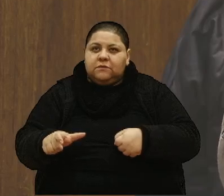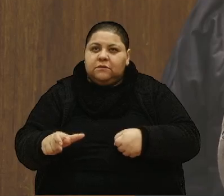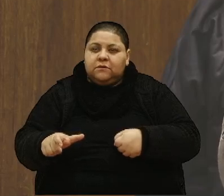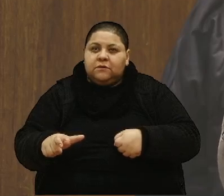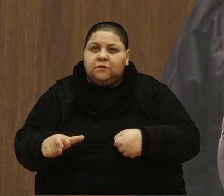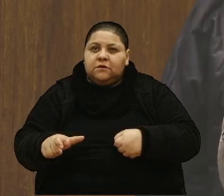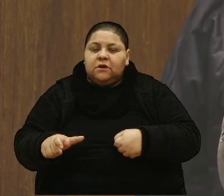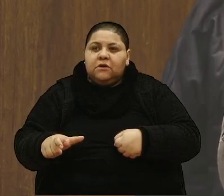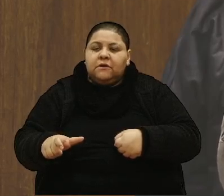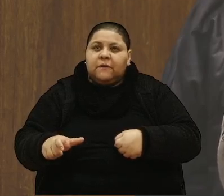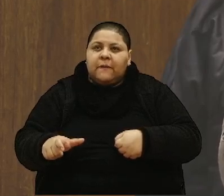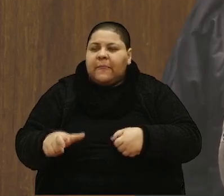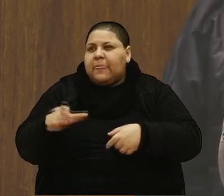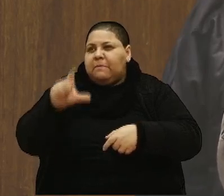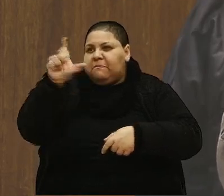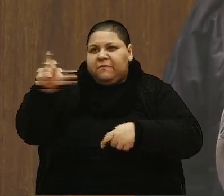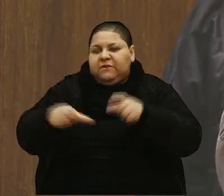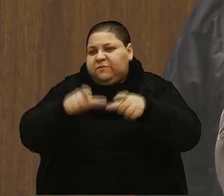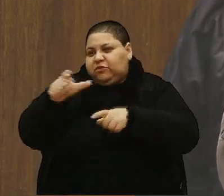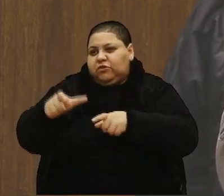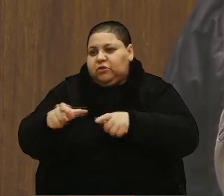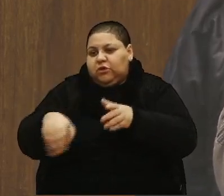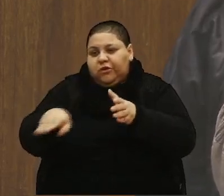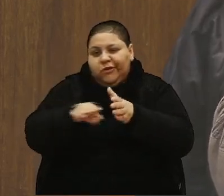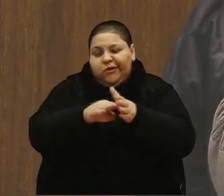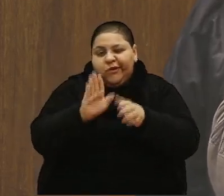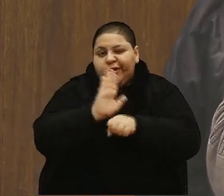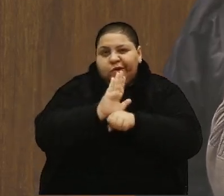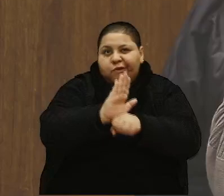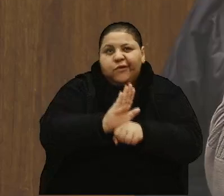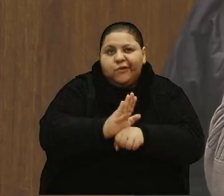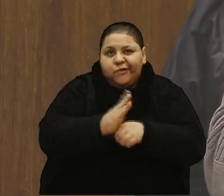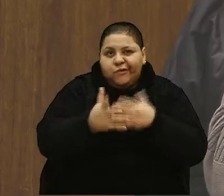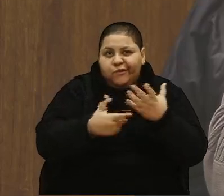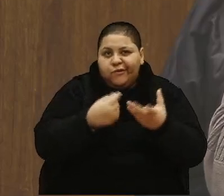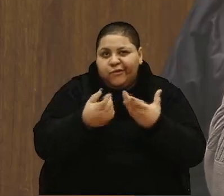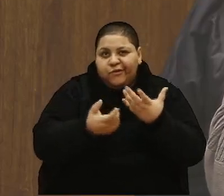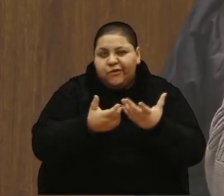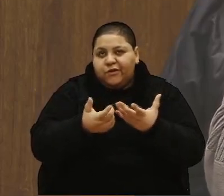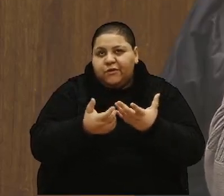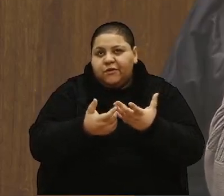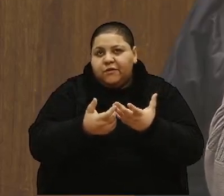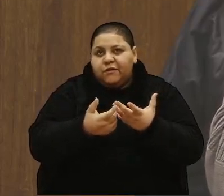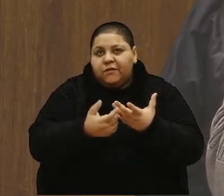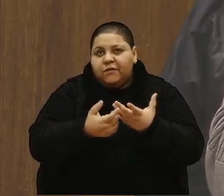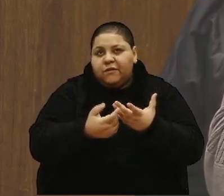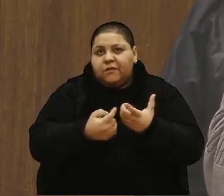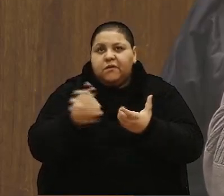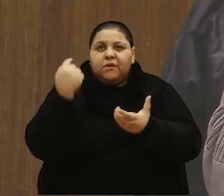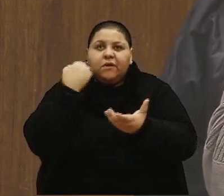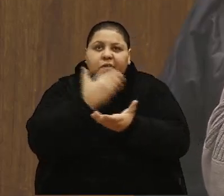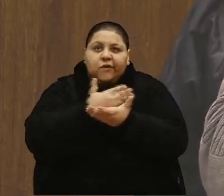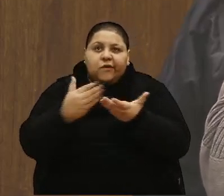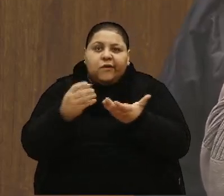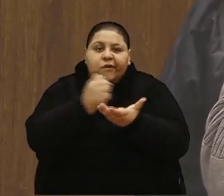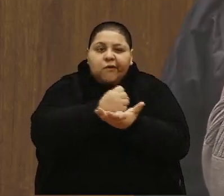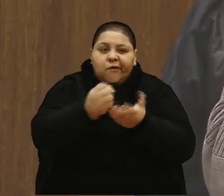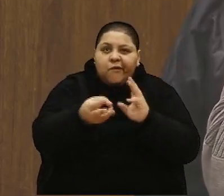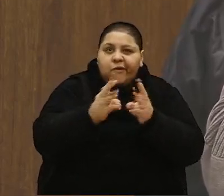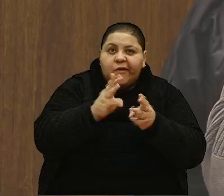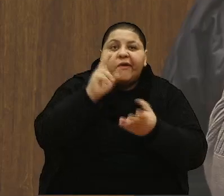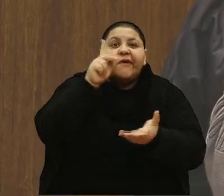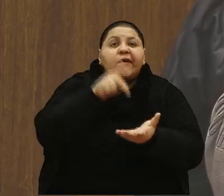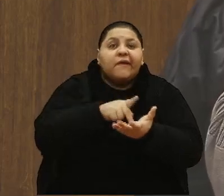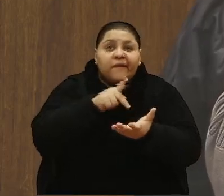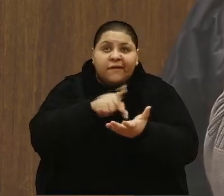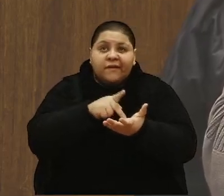precisando de algum auxílio, né? Durante o dia, naquele tempo, começaram a contratar van, na verdade,